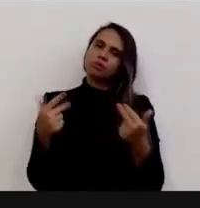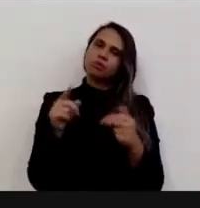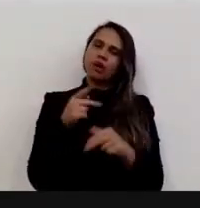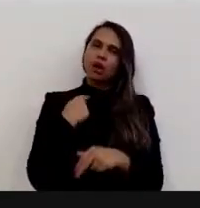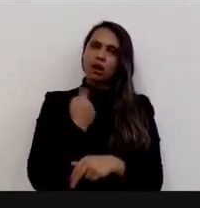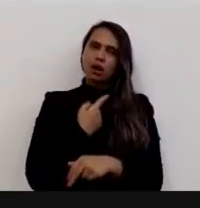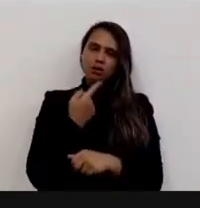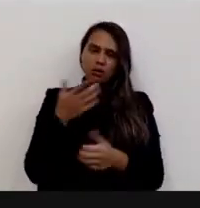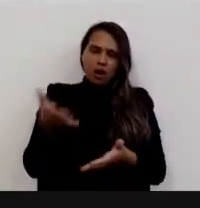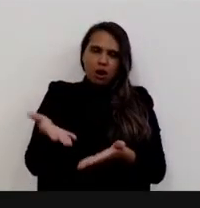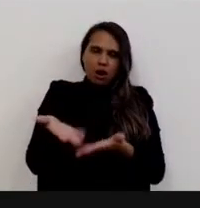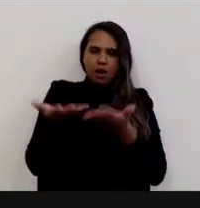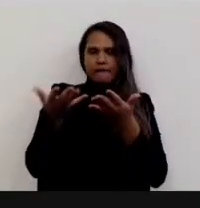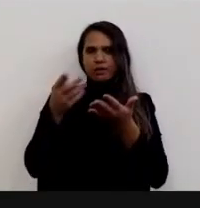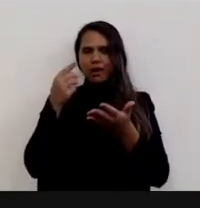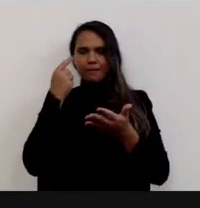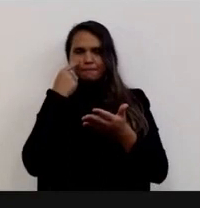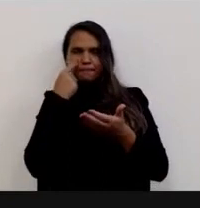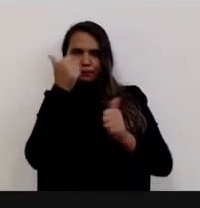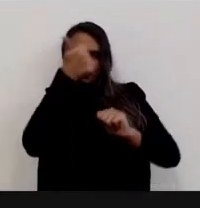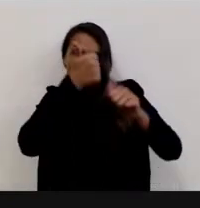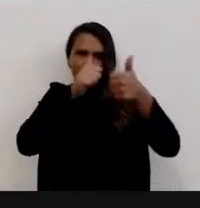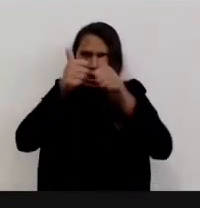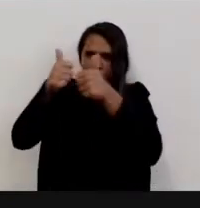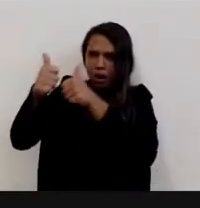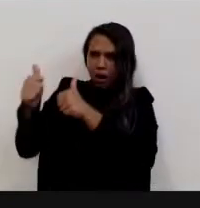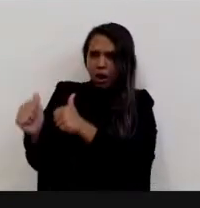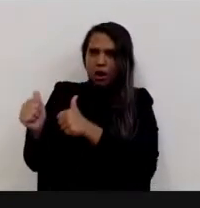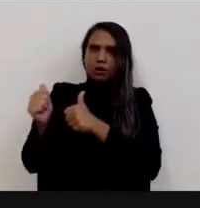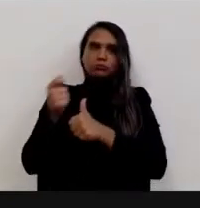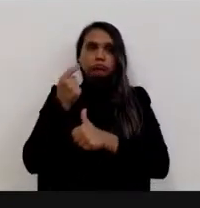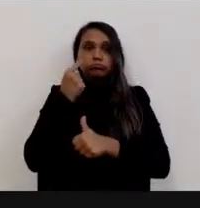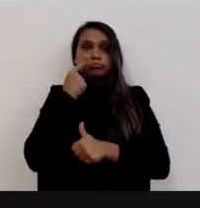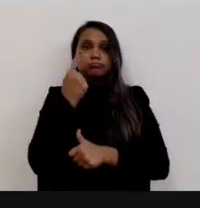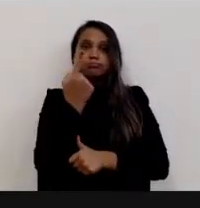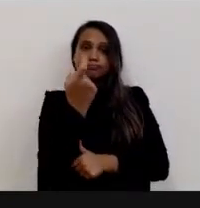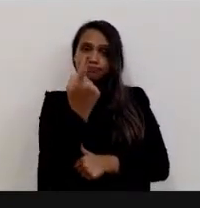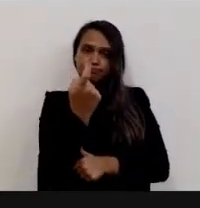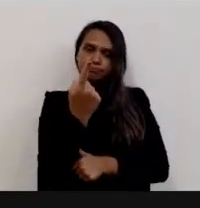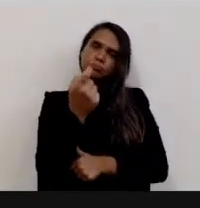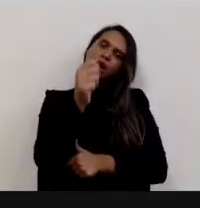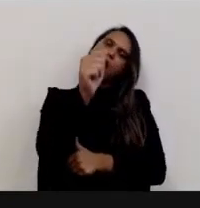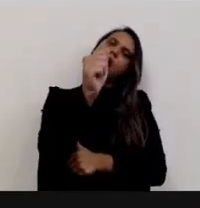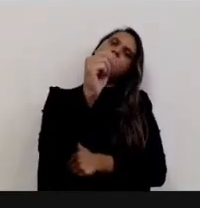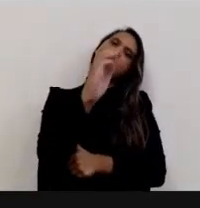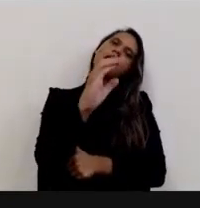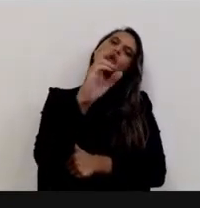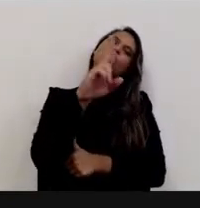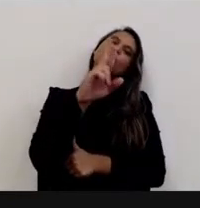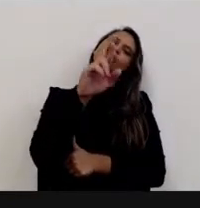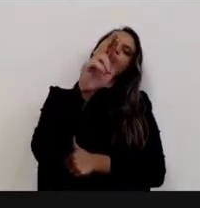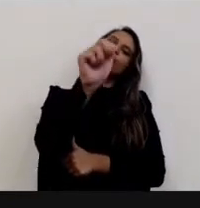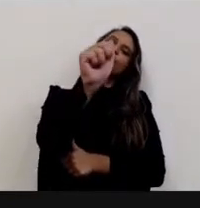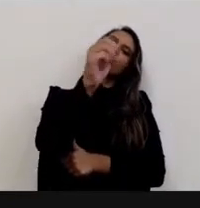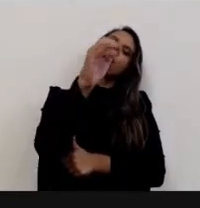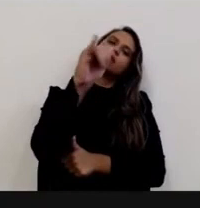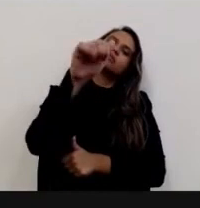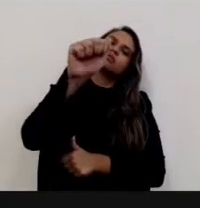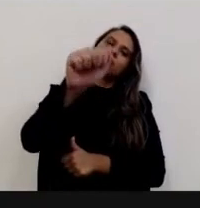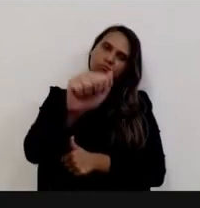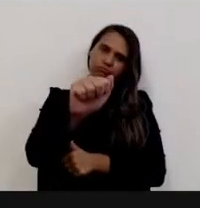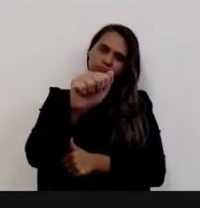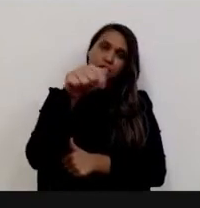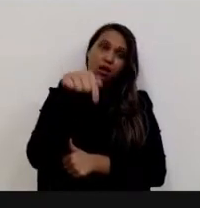foi levantar as métricas que iriam ser avaliadas. Então, as métricas, uma delas é a acurácia, que é, de todos